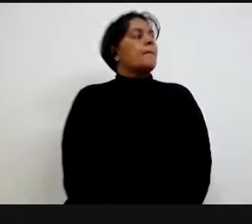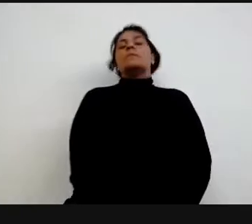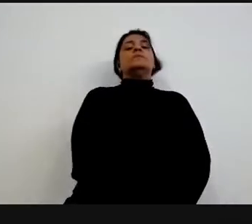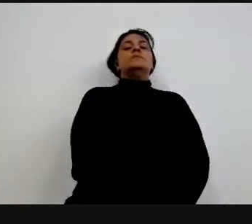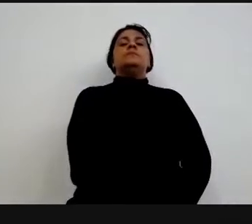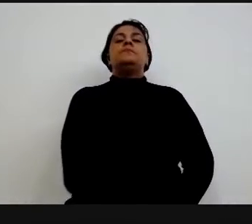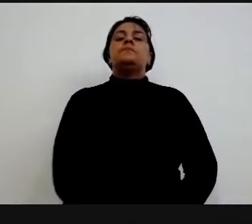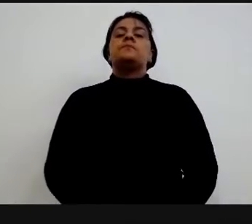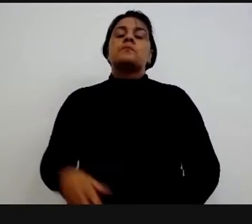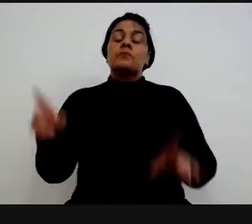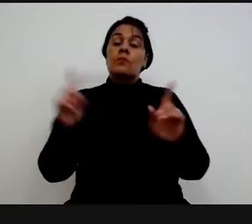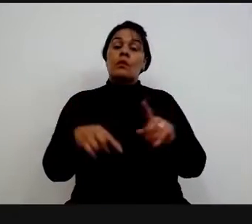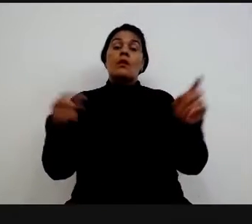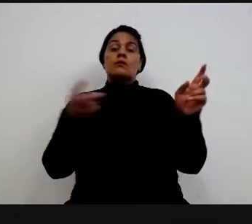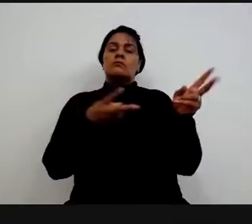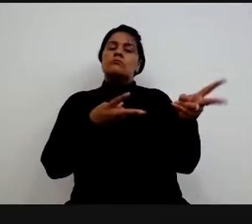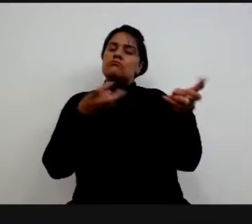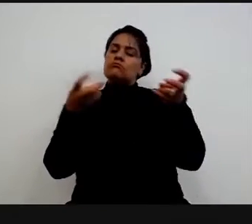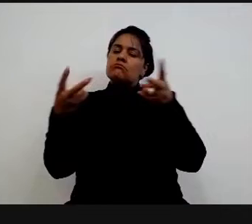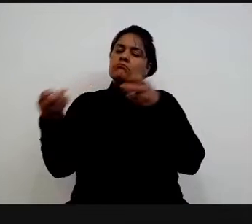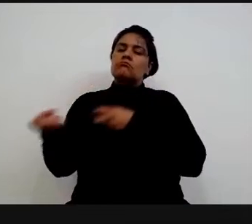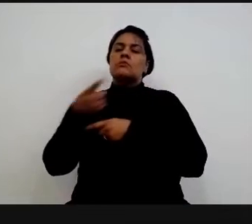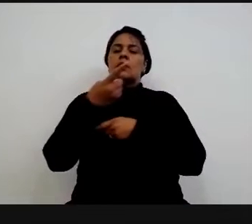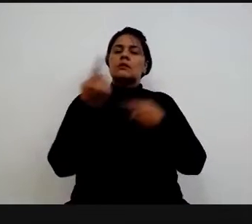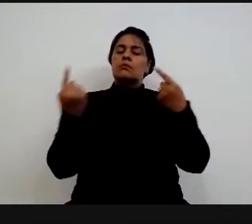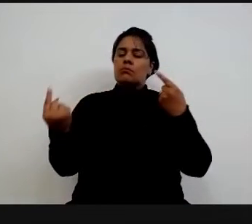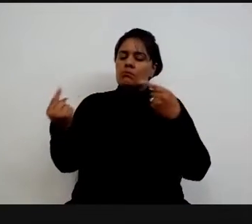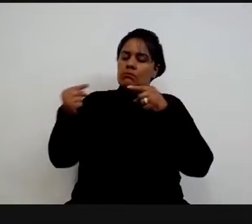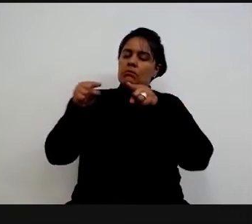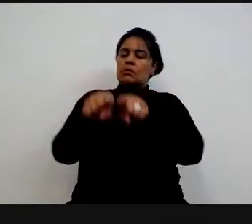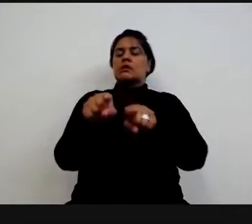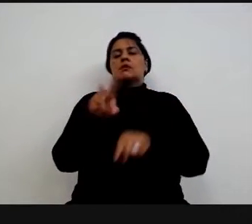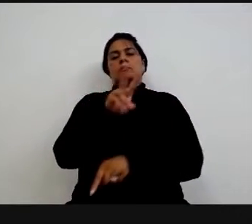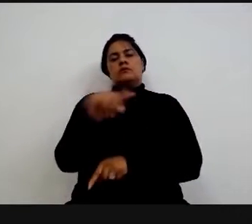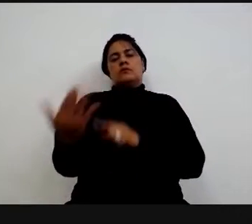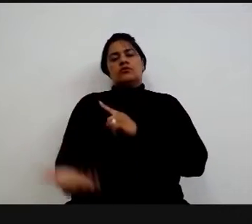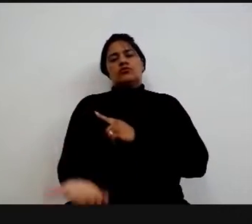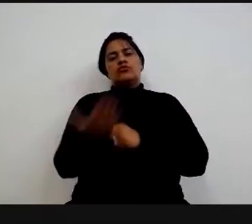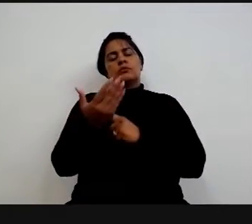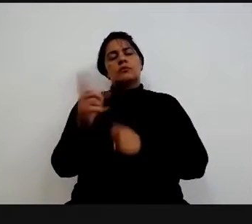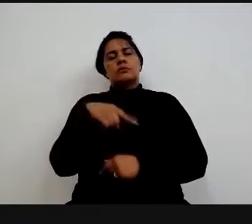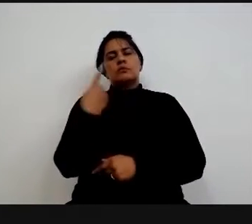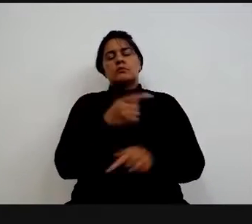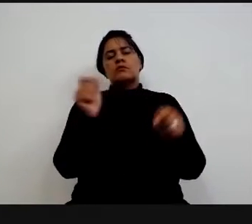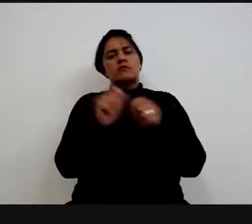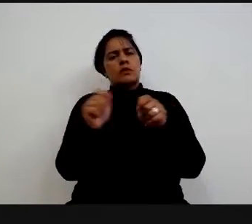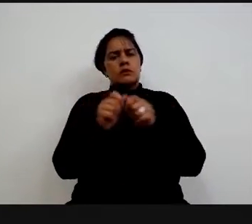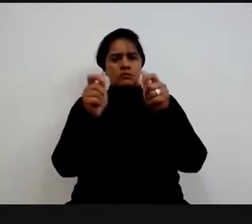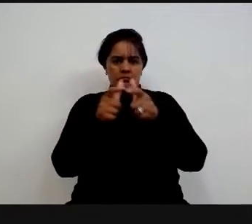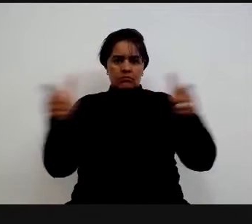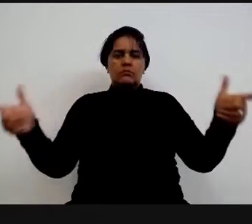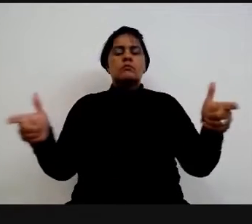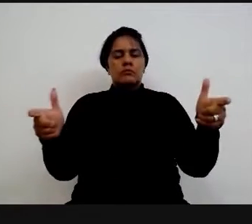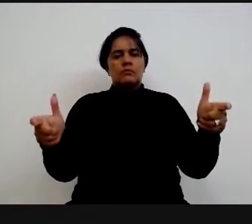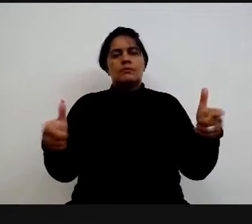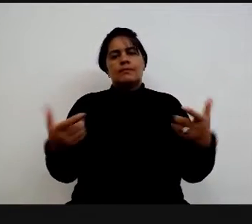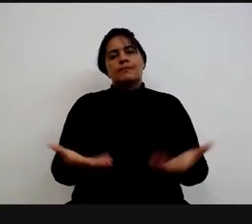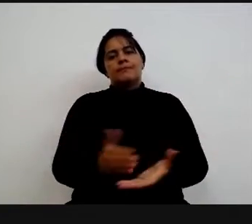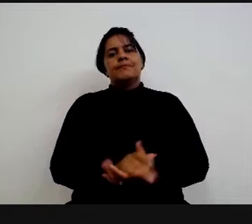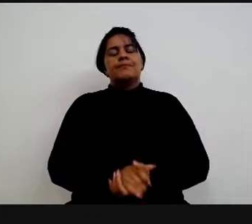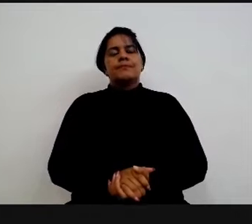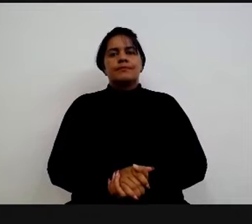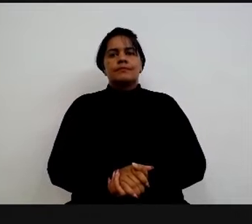essas sinergias, essas parcerias que vão nos permitir fazer mais com menos, porque essa parece que vai ser uma imposição aí dos